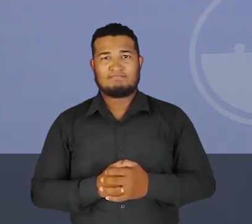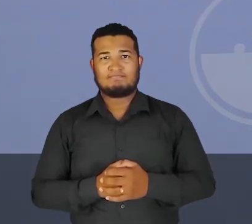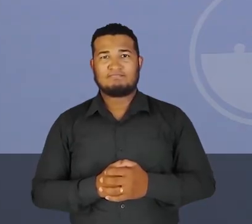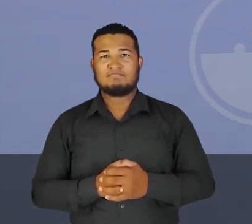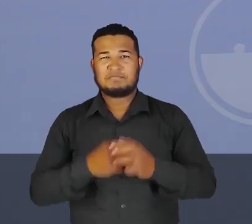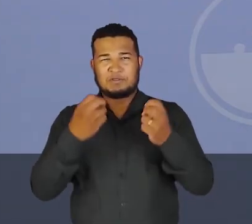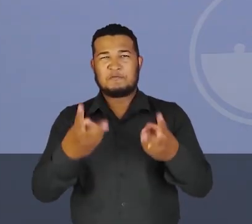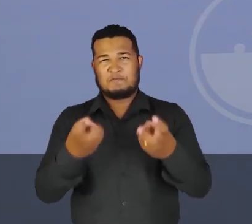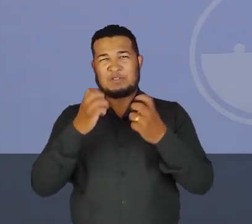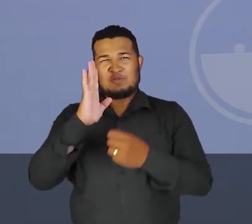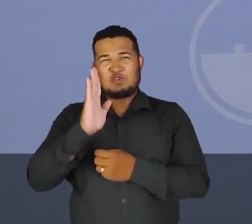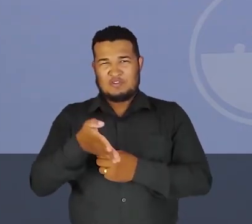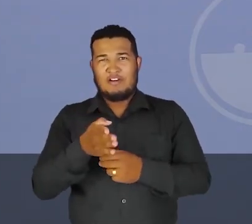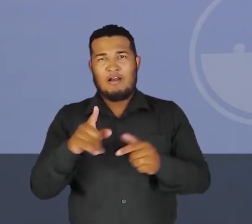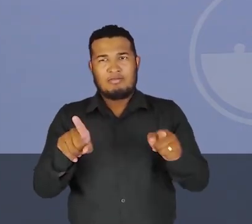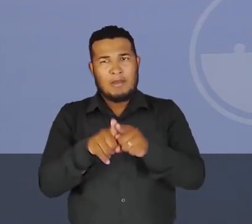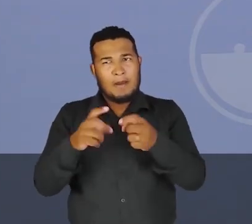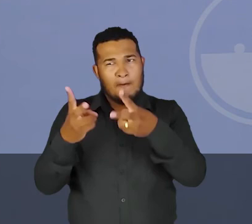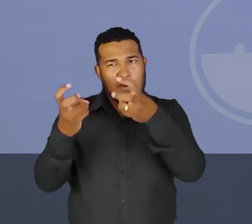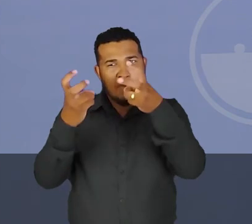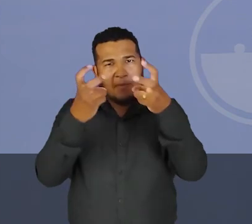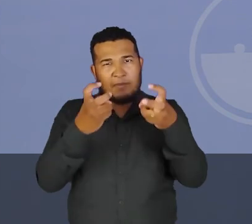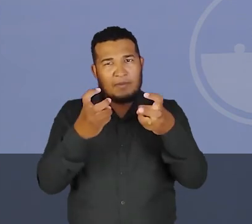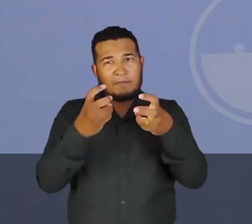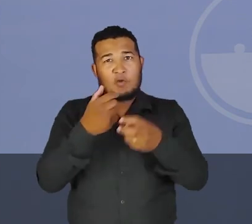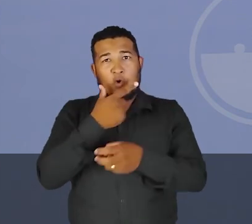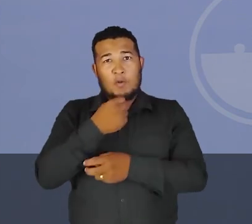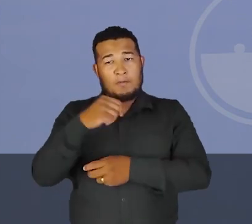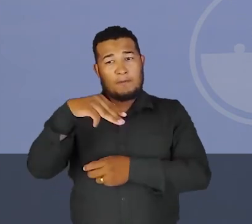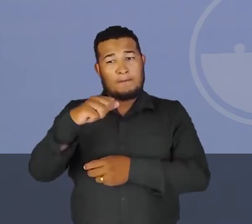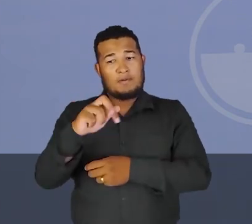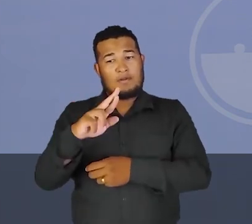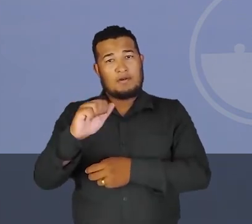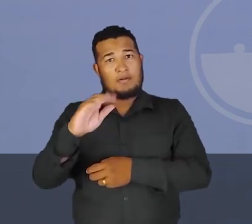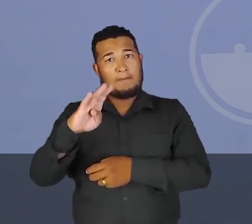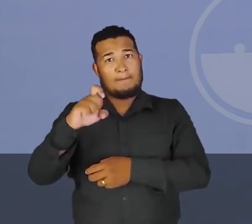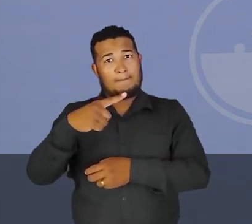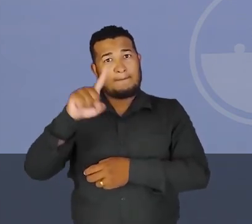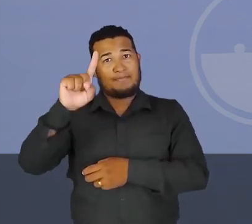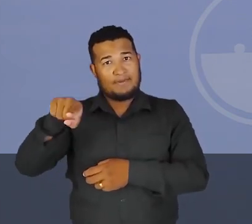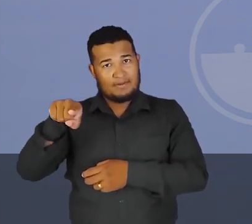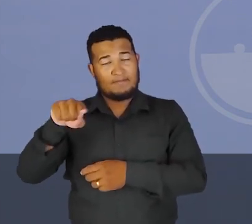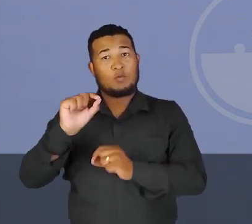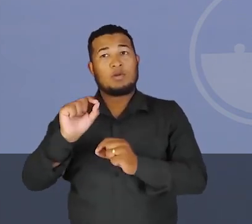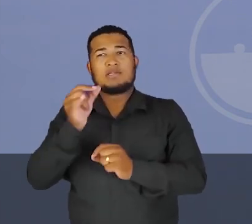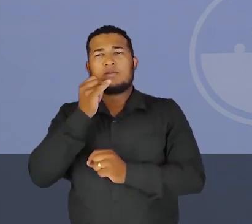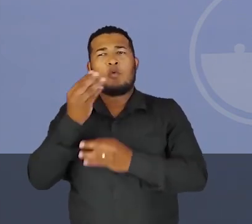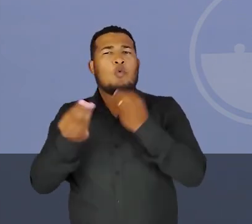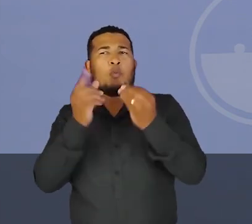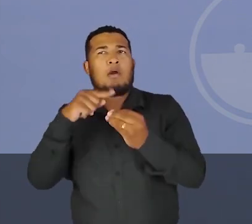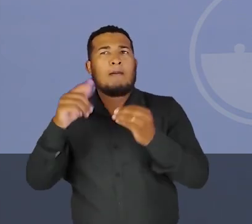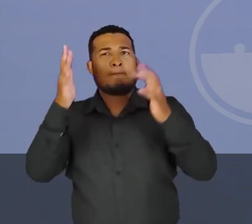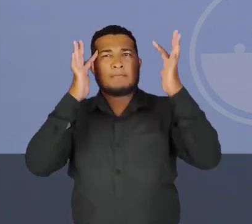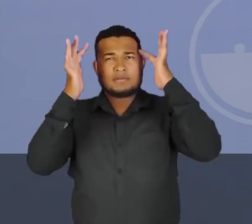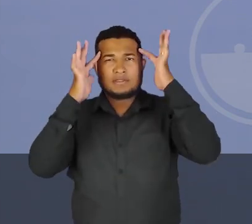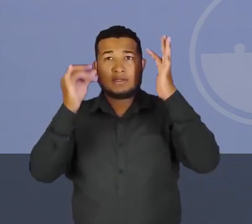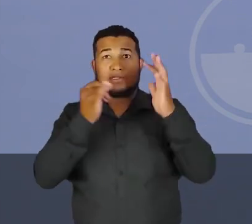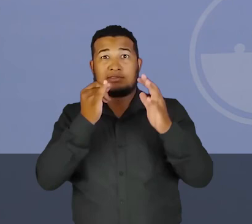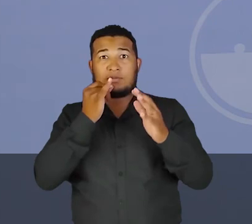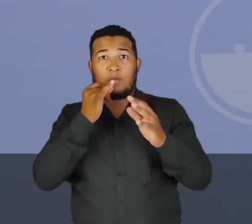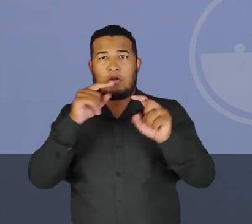Como podemos ver e ouvir, né, o trabalho do Nena B, a proposta é trazer para pensar na vida, né? O mármore, por